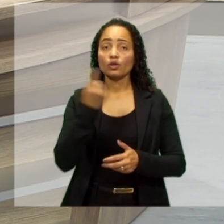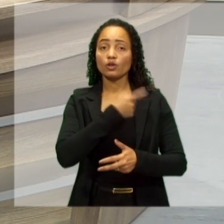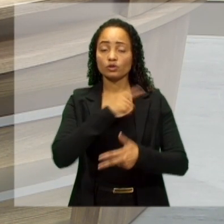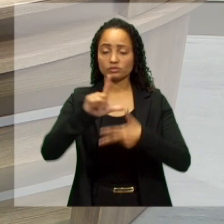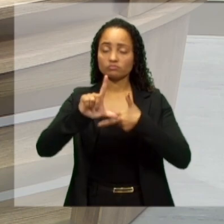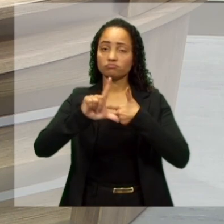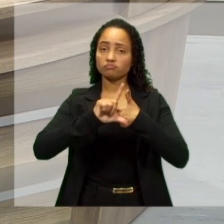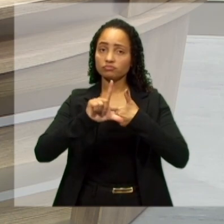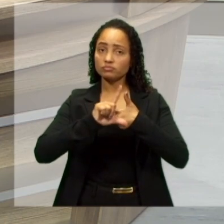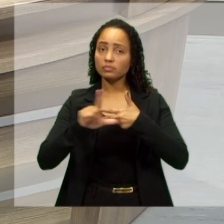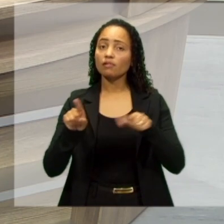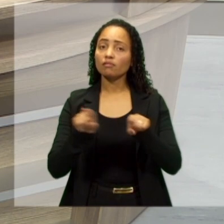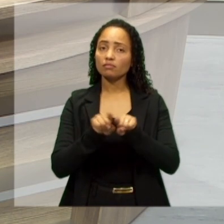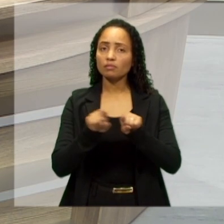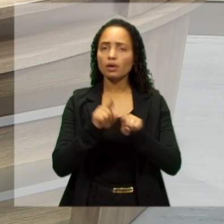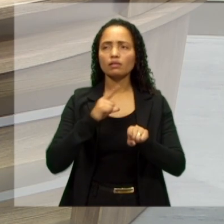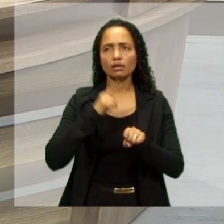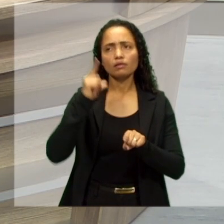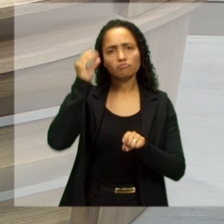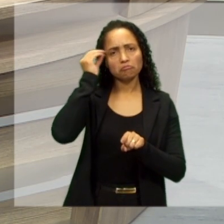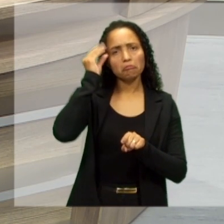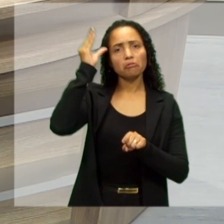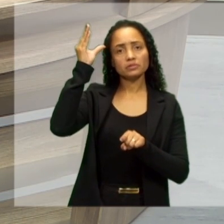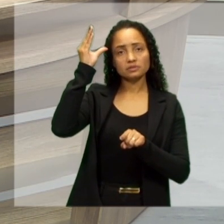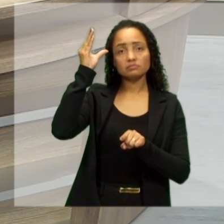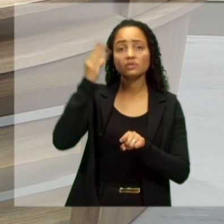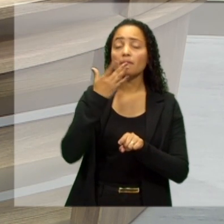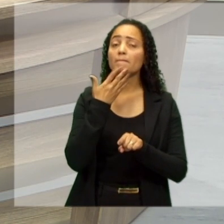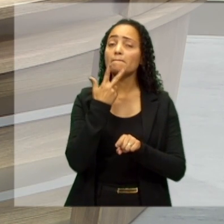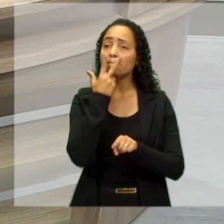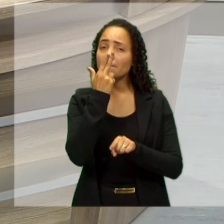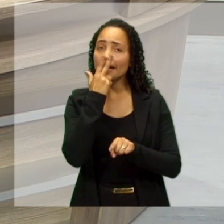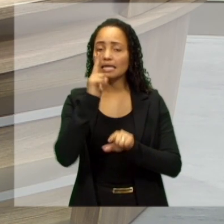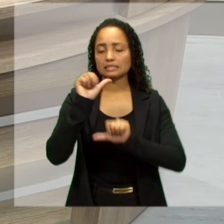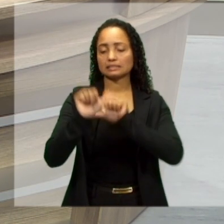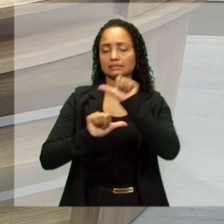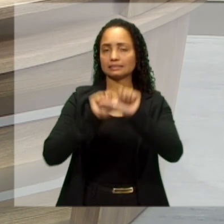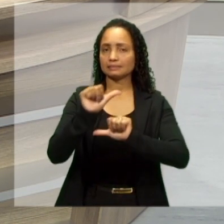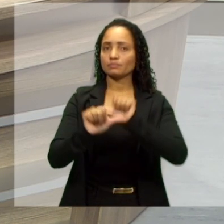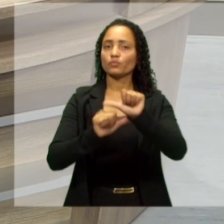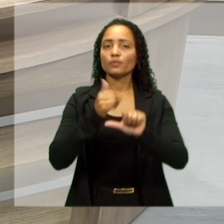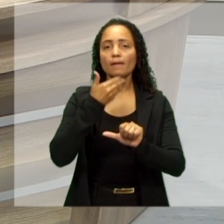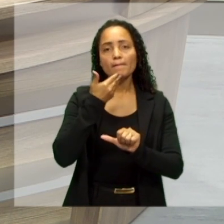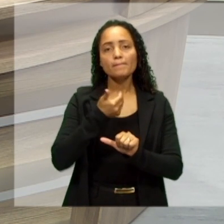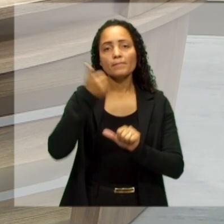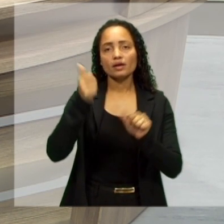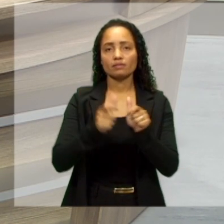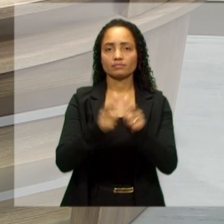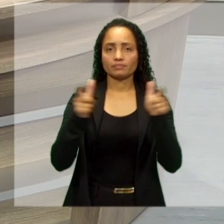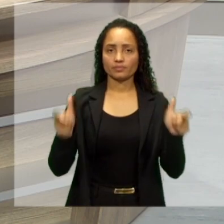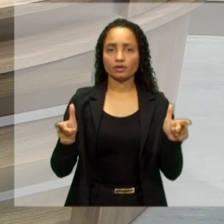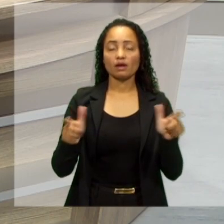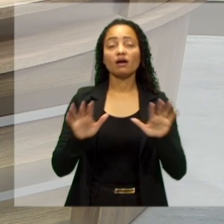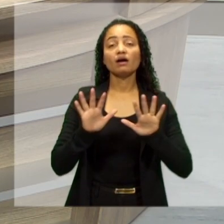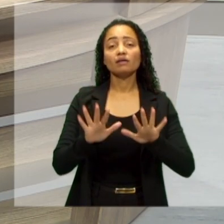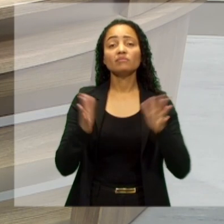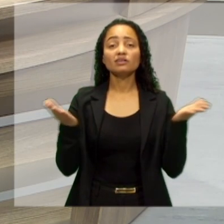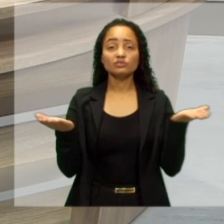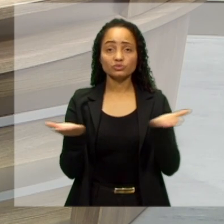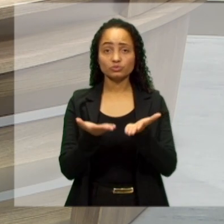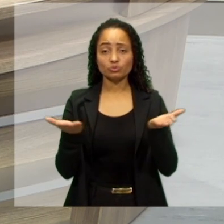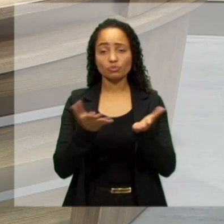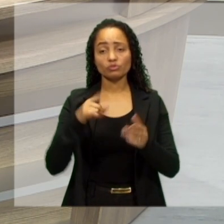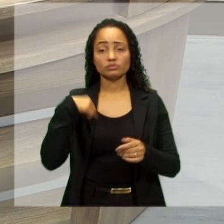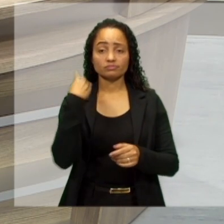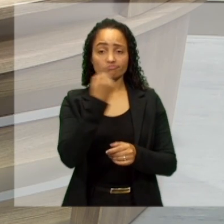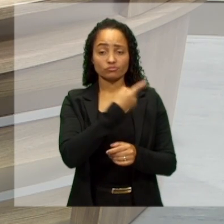e uma vontade que parece que está mudando para melhorar, tá? Para ter uma ampliação. Mas hoje a gente não se encontra em todas